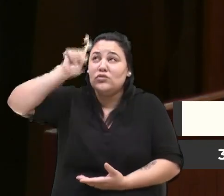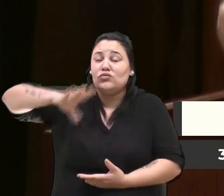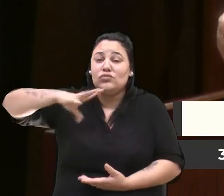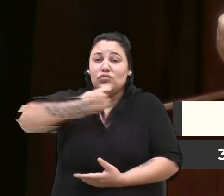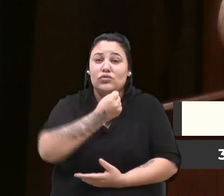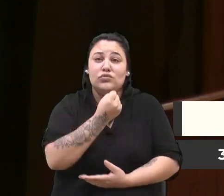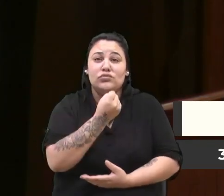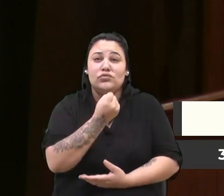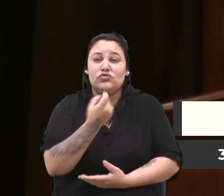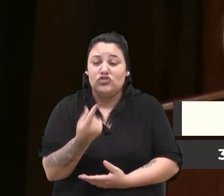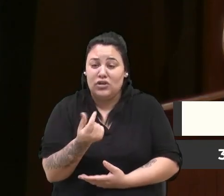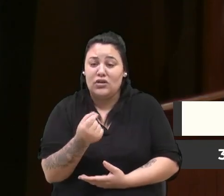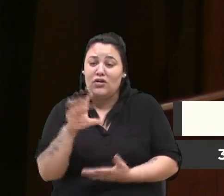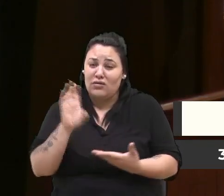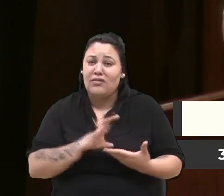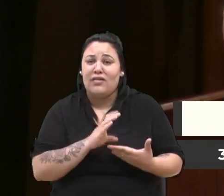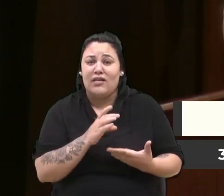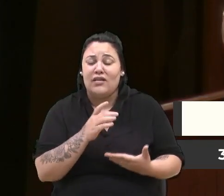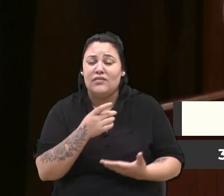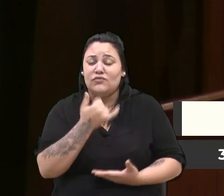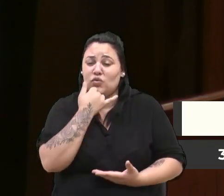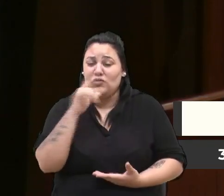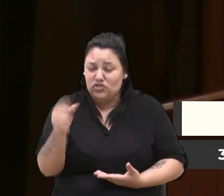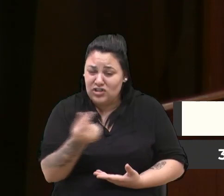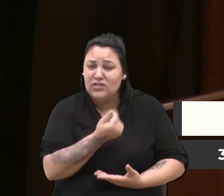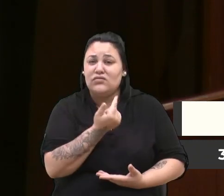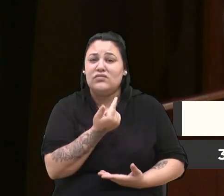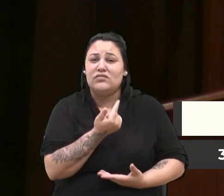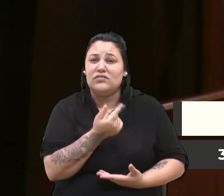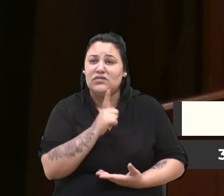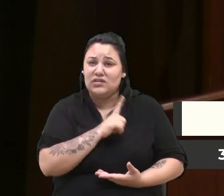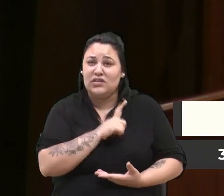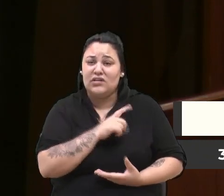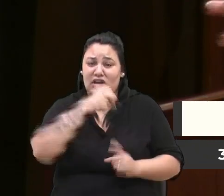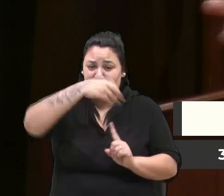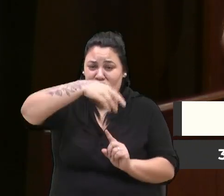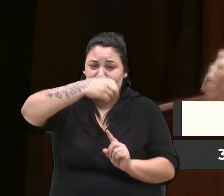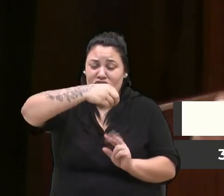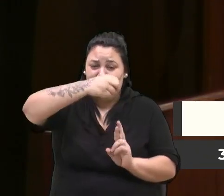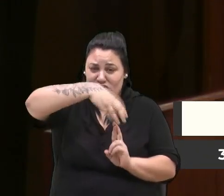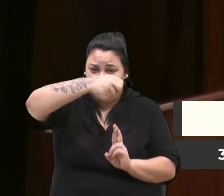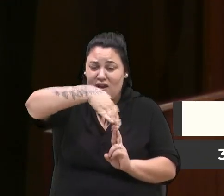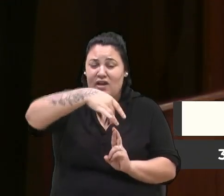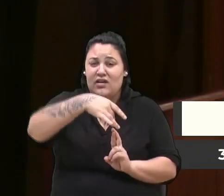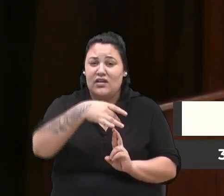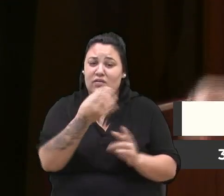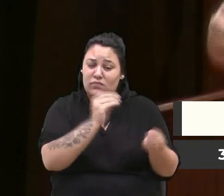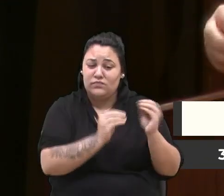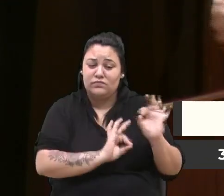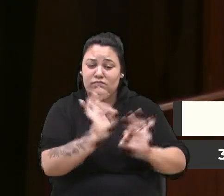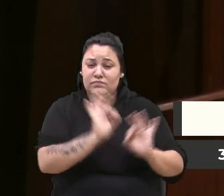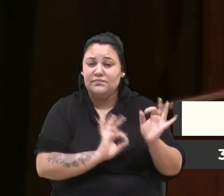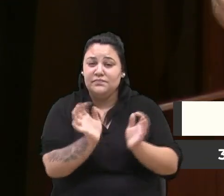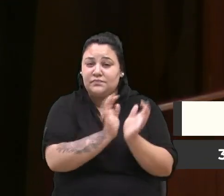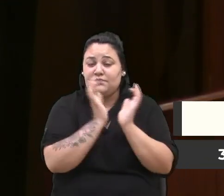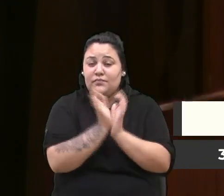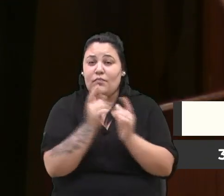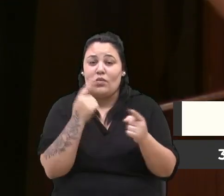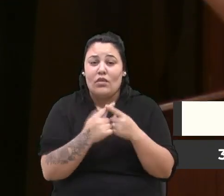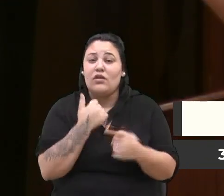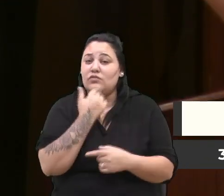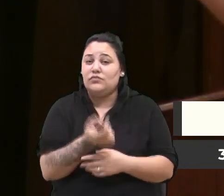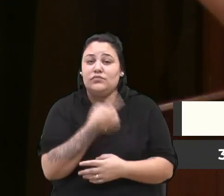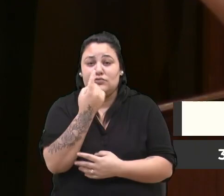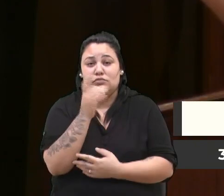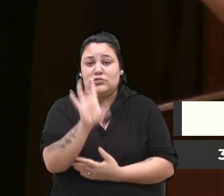equipes. Equipes, não uma. Que monte no mínimo 7, 8, 10 equipes. Porque não adianta com uma só fazer uma